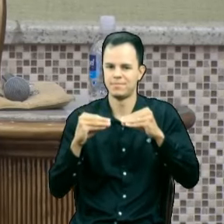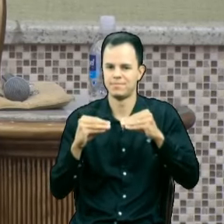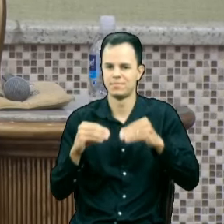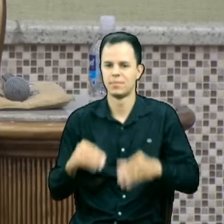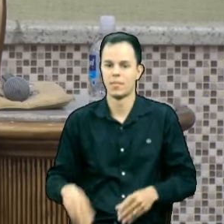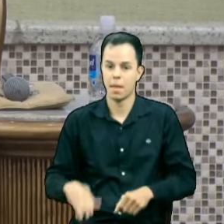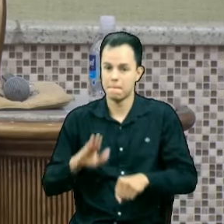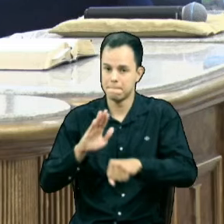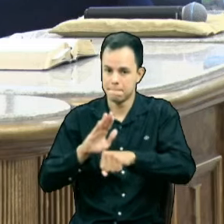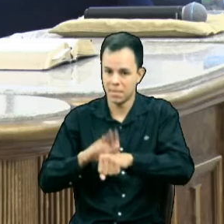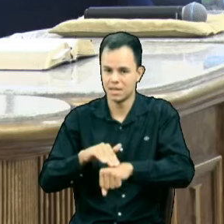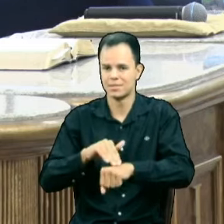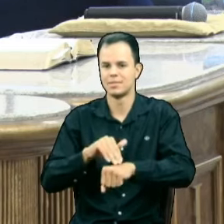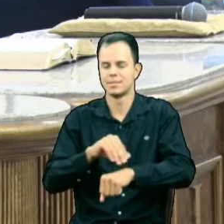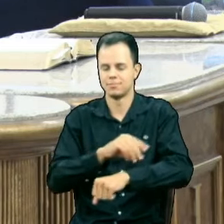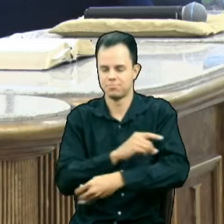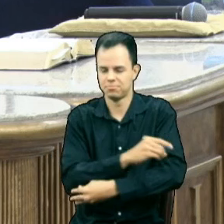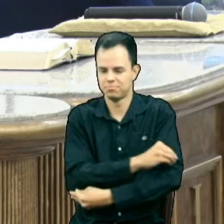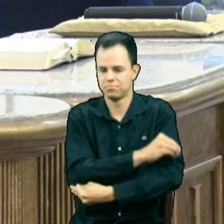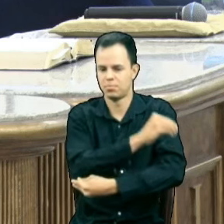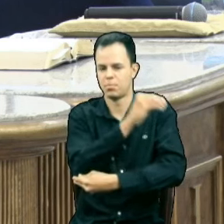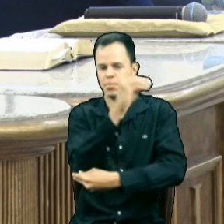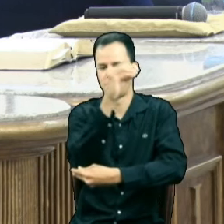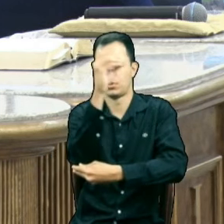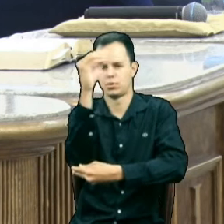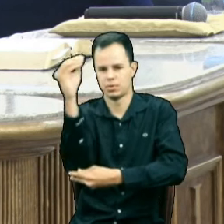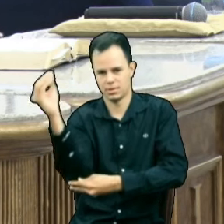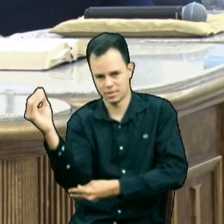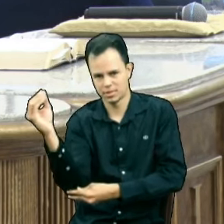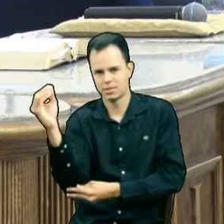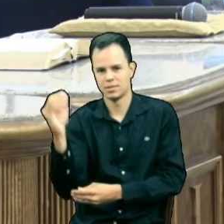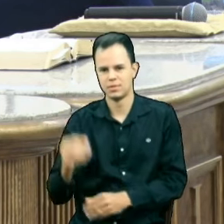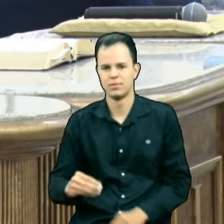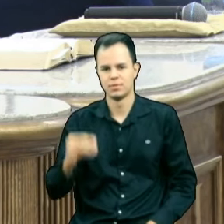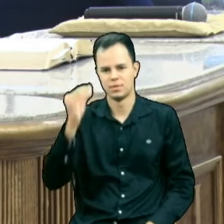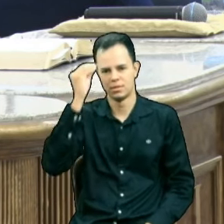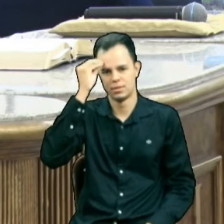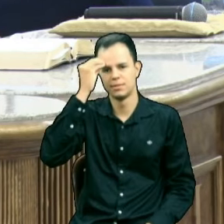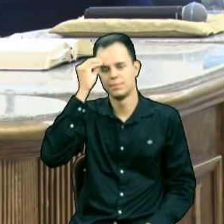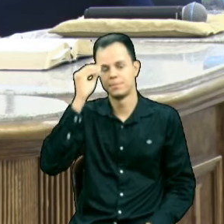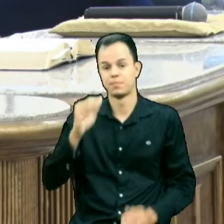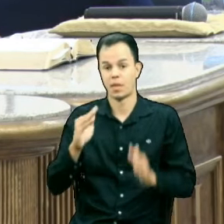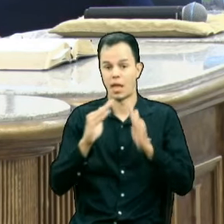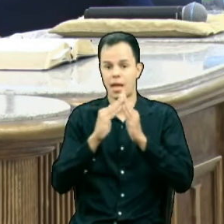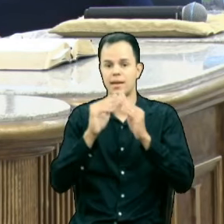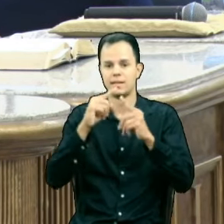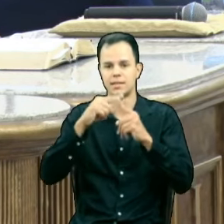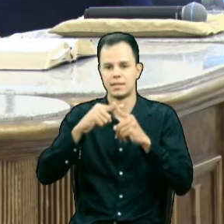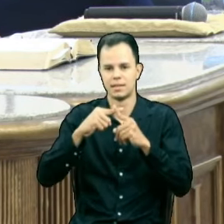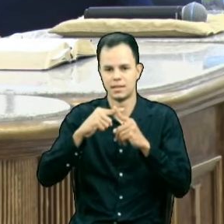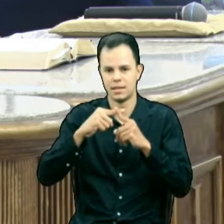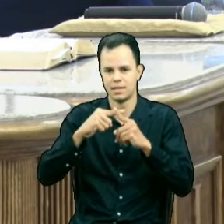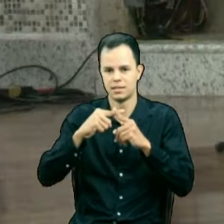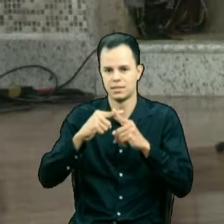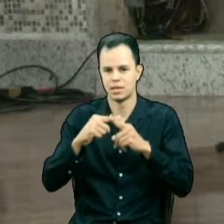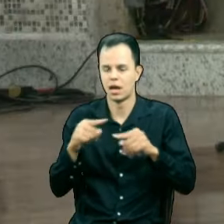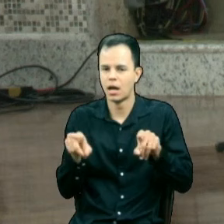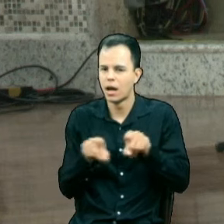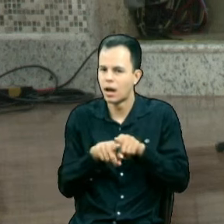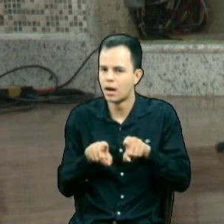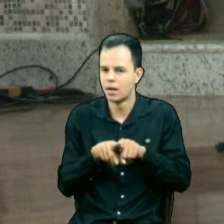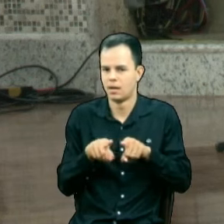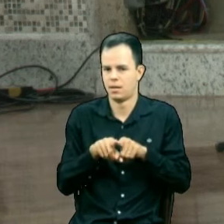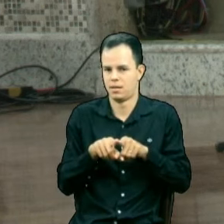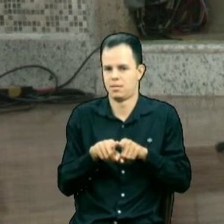coisa mão quando chegar o dia perfeito para igreja e ela não fica mais no mundo quando alcançar a estatura